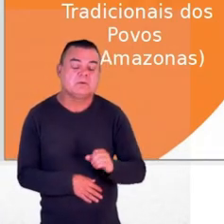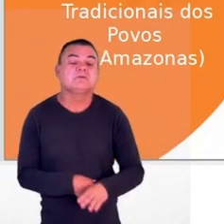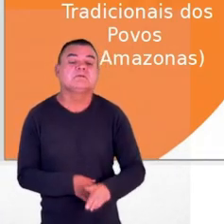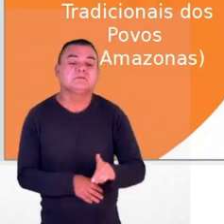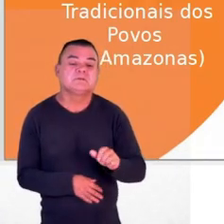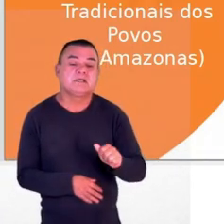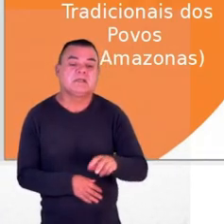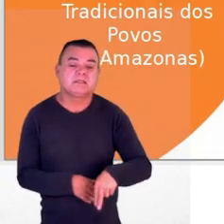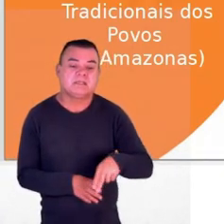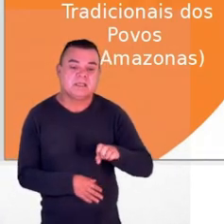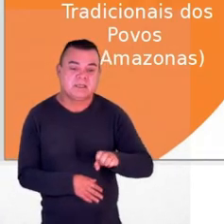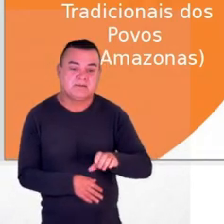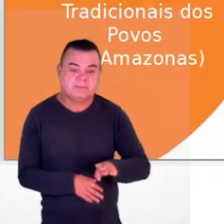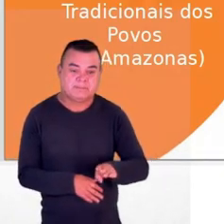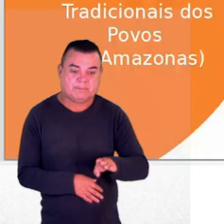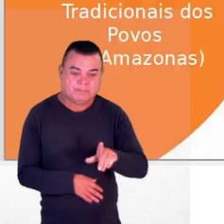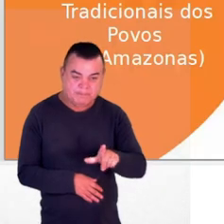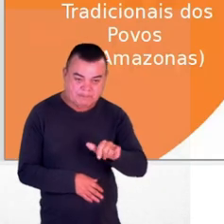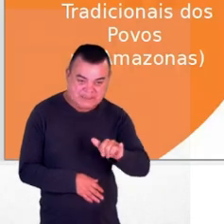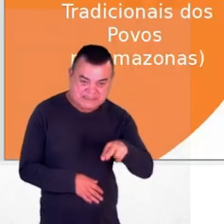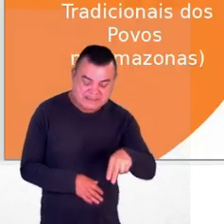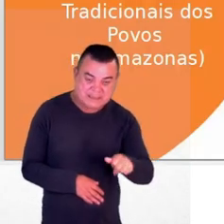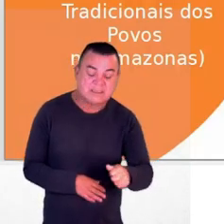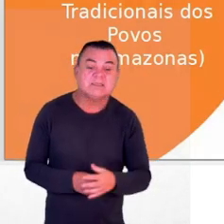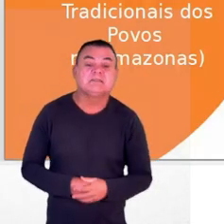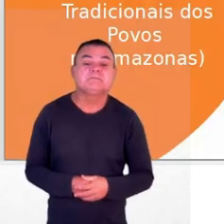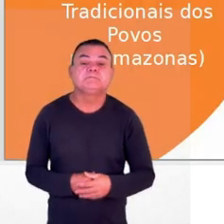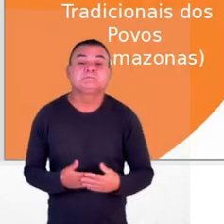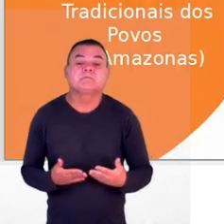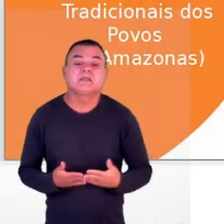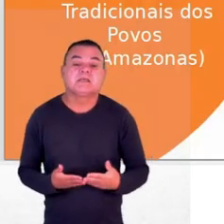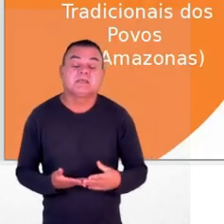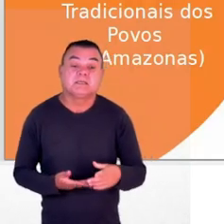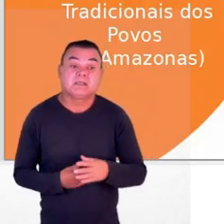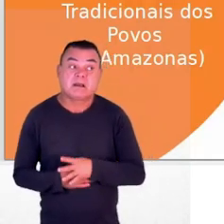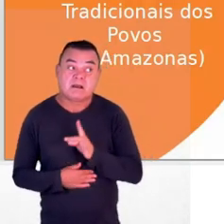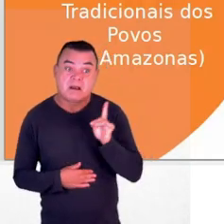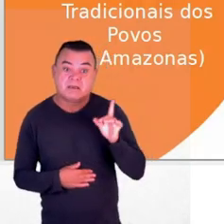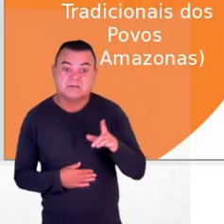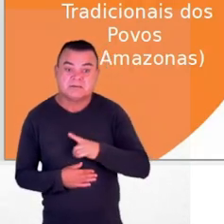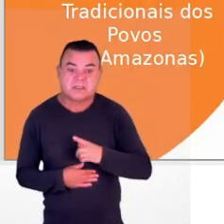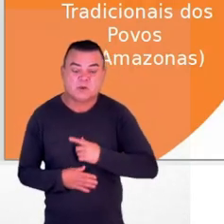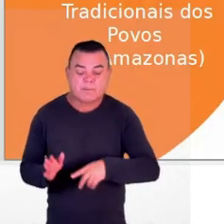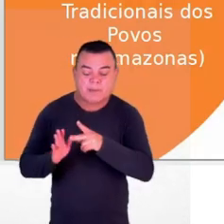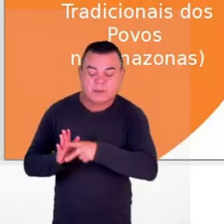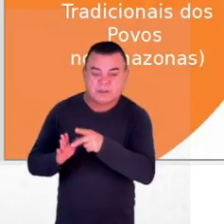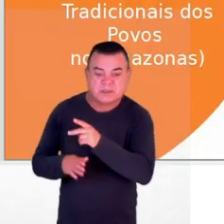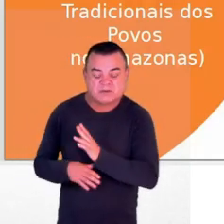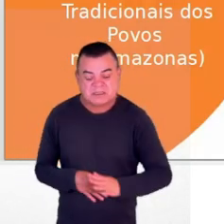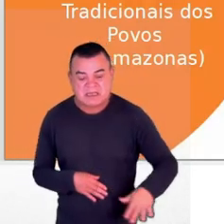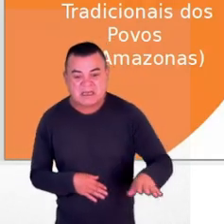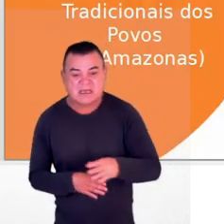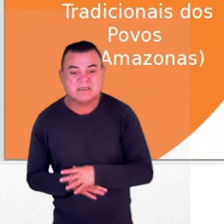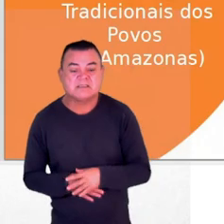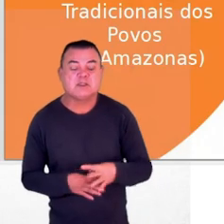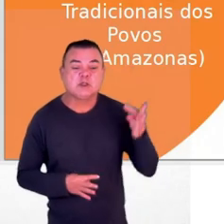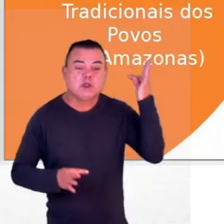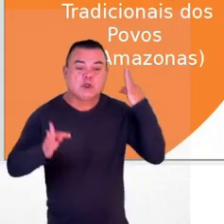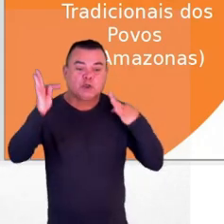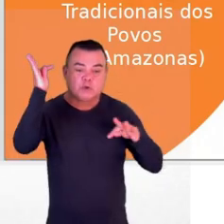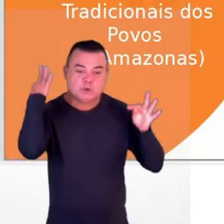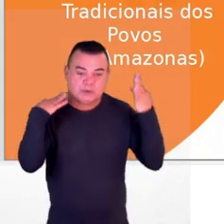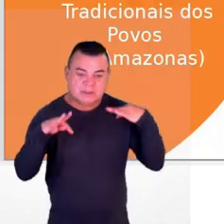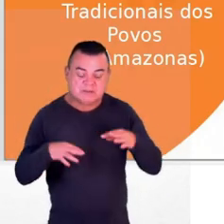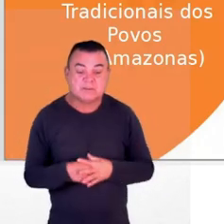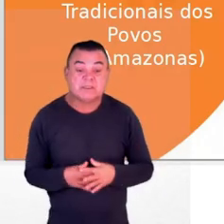montanha né do Brasil tem cerca de 3 km e eles têm um projeto de turismo né na turismo e eu fico um bom tempo lá com z e